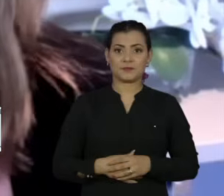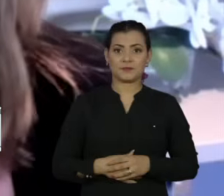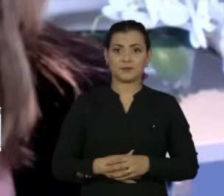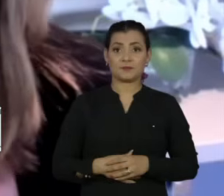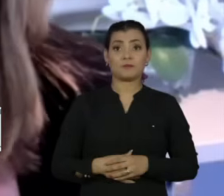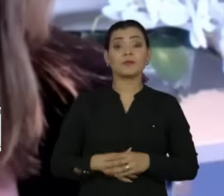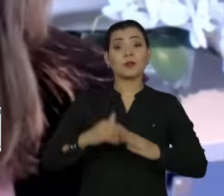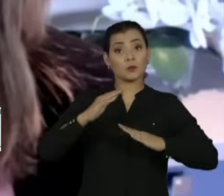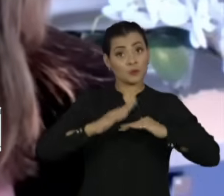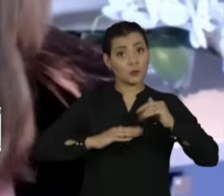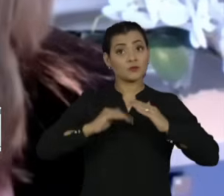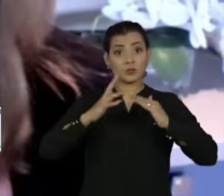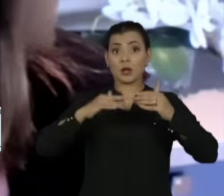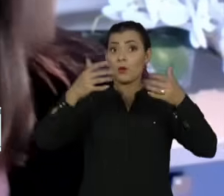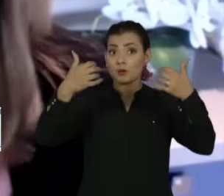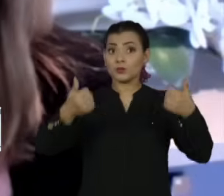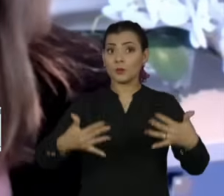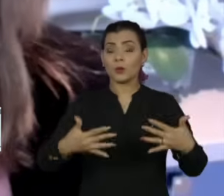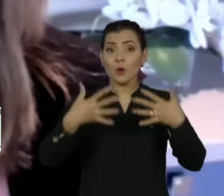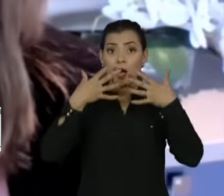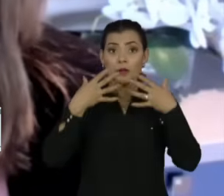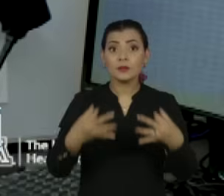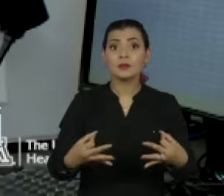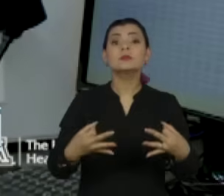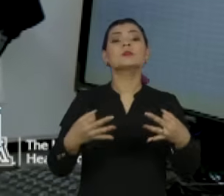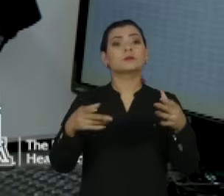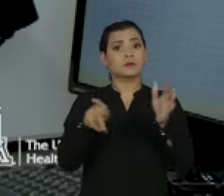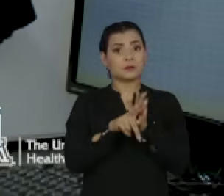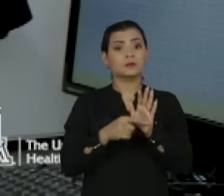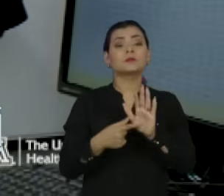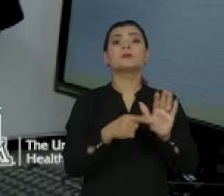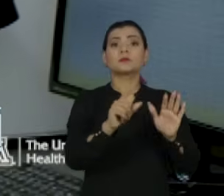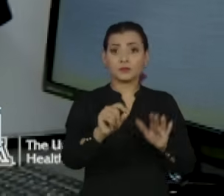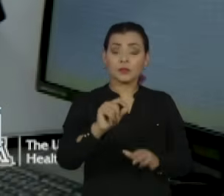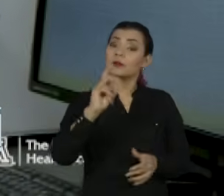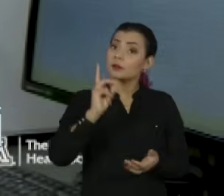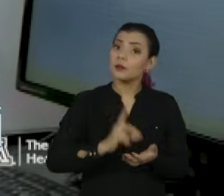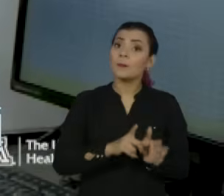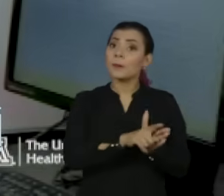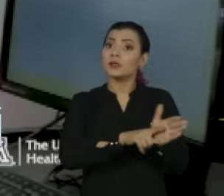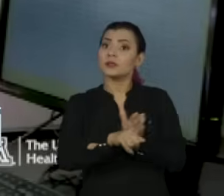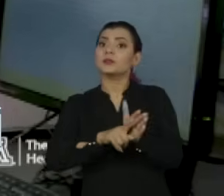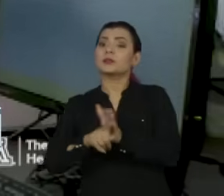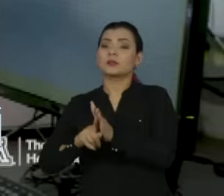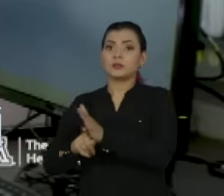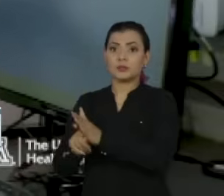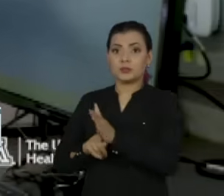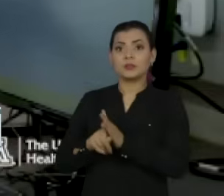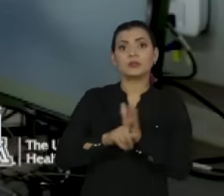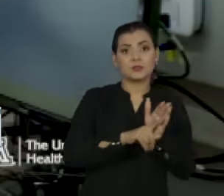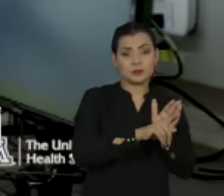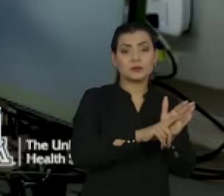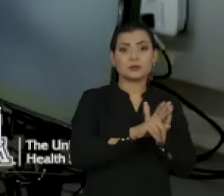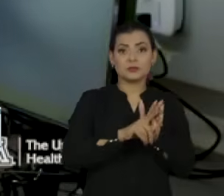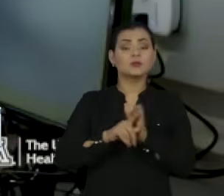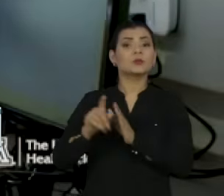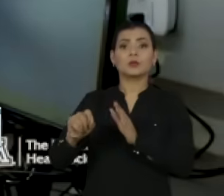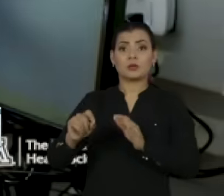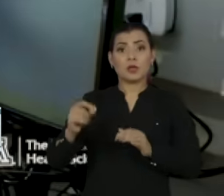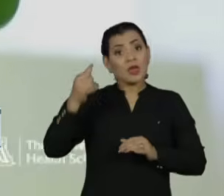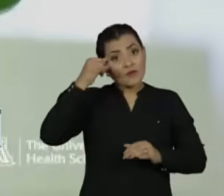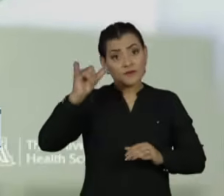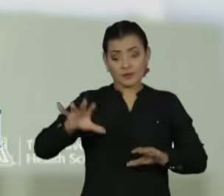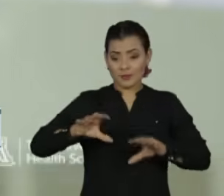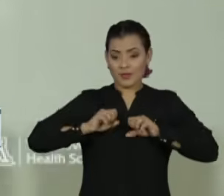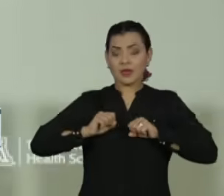Essa especialista alerta que os anticorpos abordados nas pesquisas são neutralizantes, aqueles que impedem o vírus de